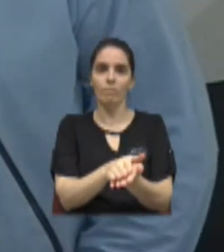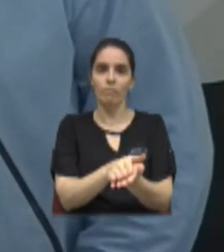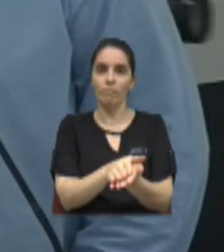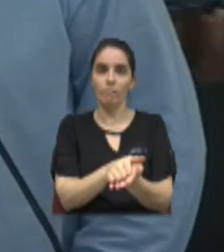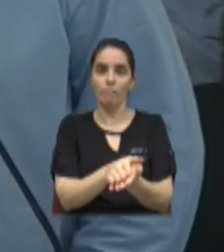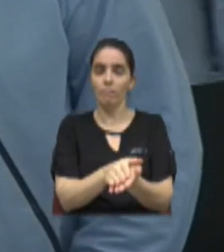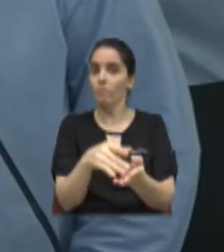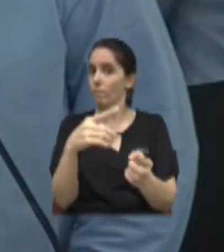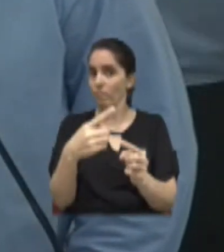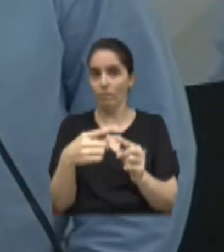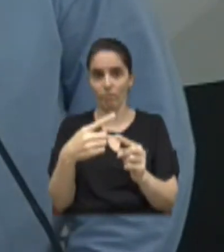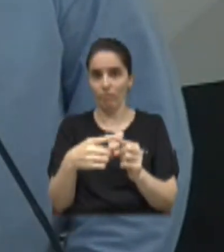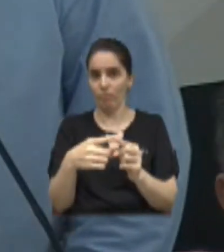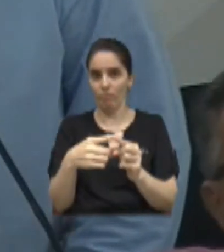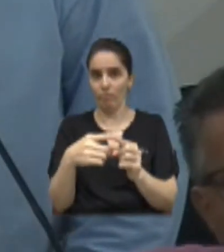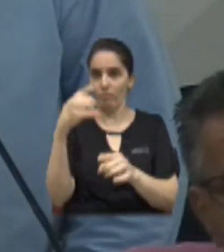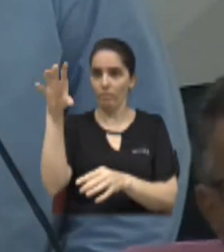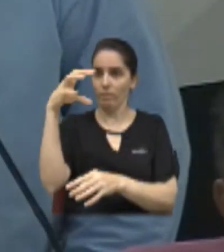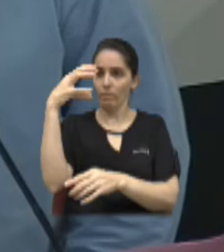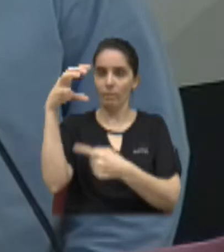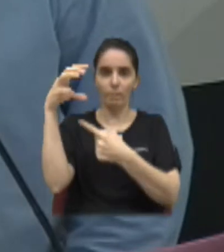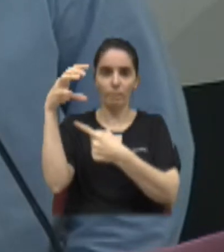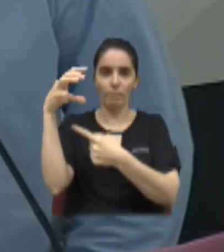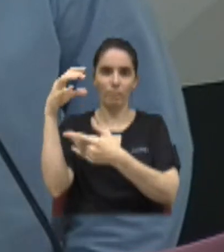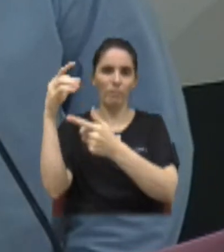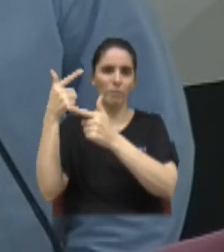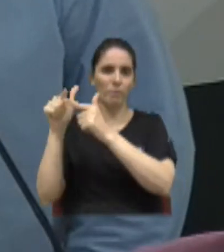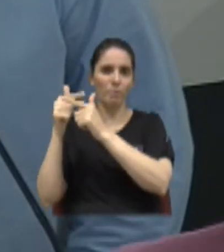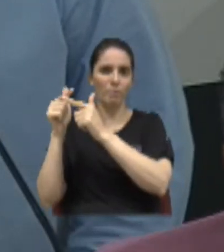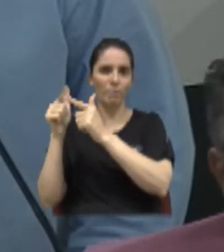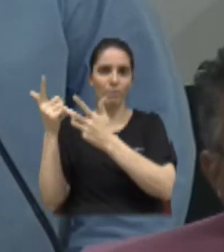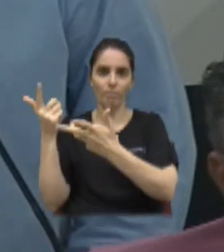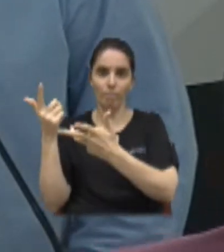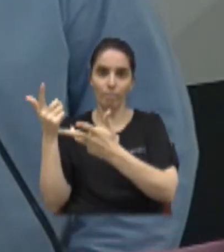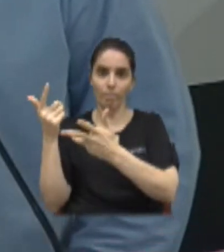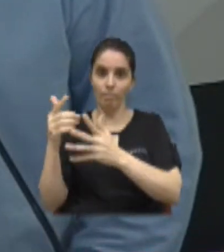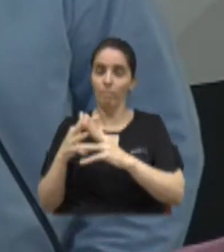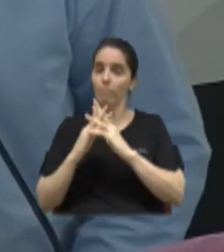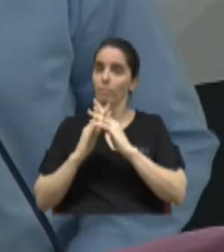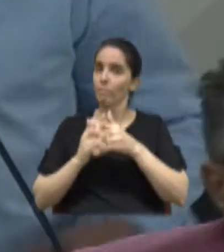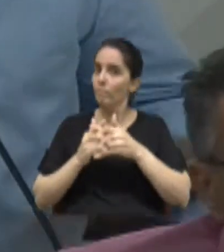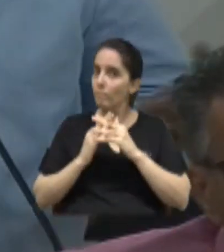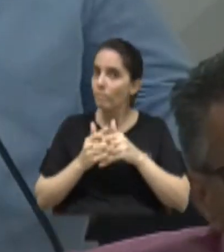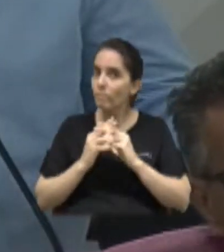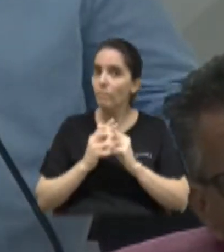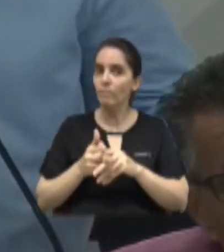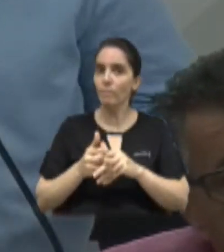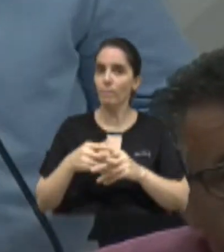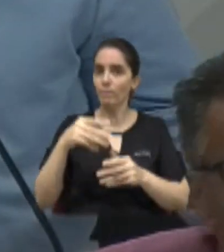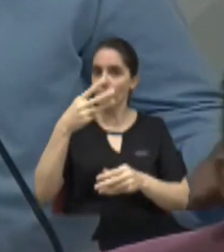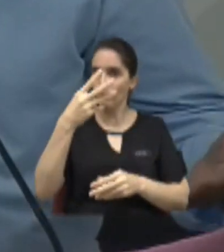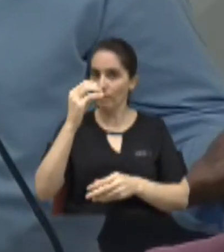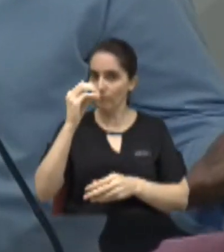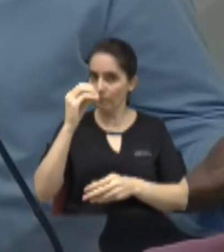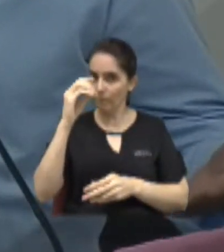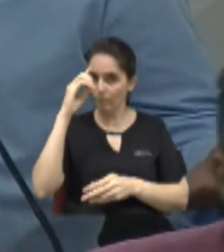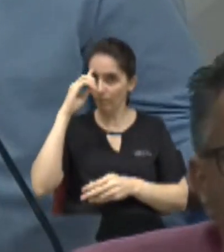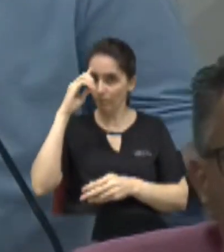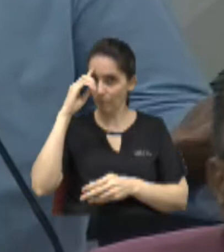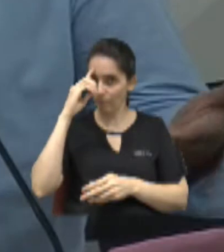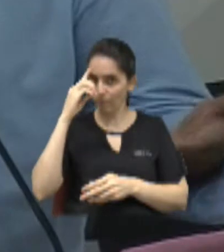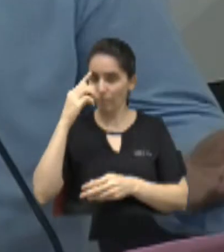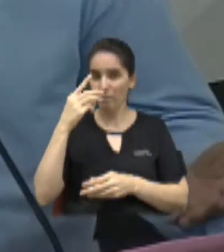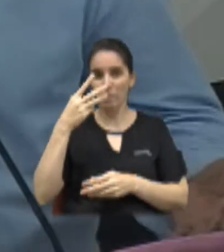de alguma irregularidade. Agora, eu acho um tanto quanto complicado uma pessoa, num período de 30 dias,